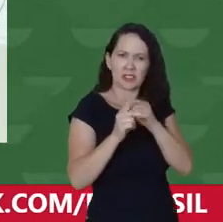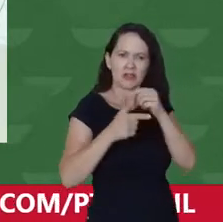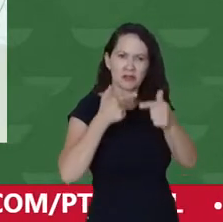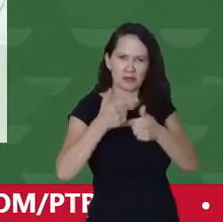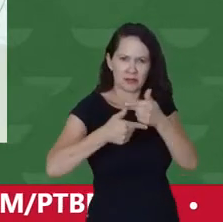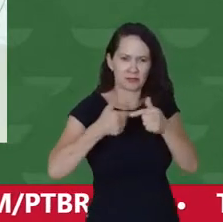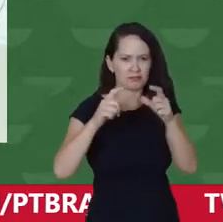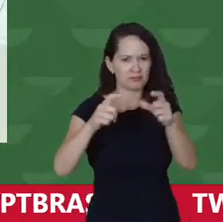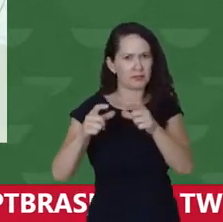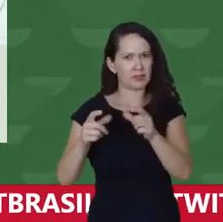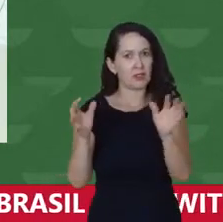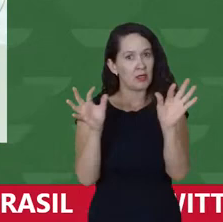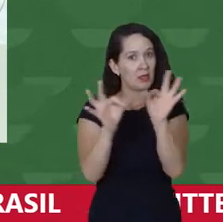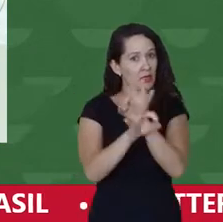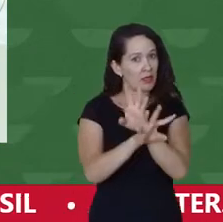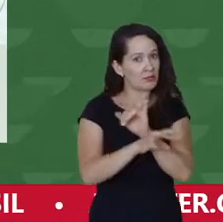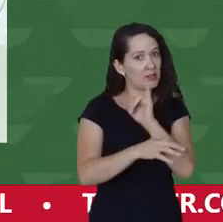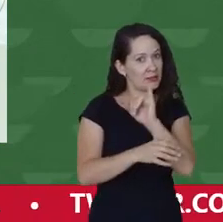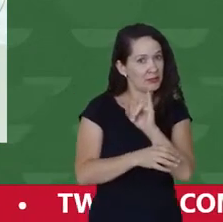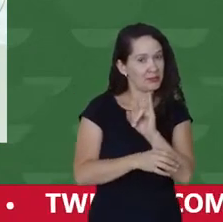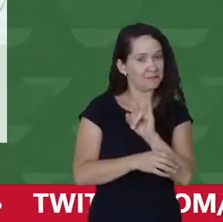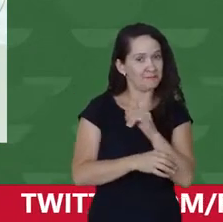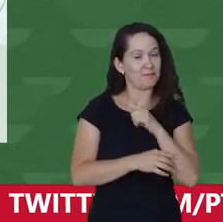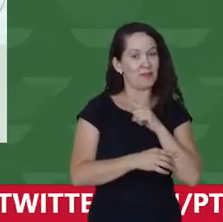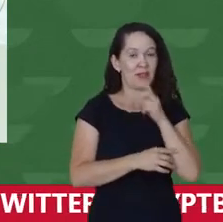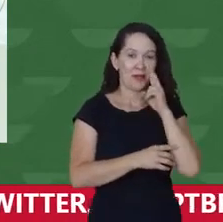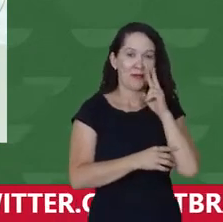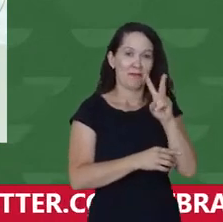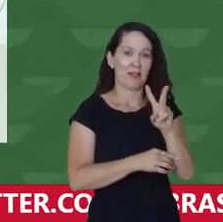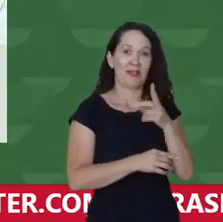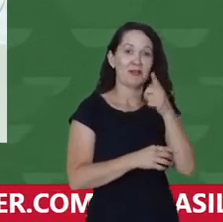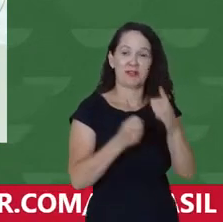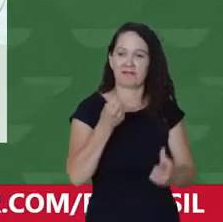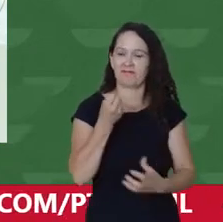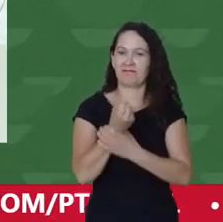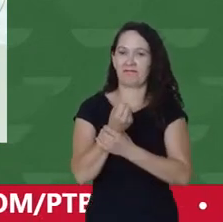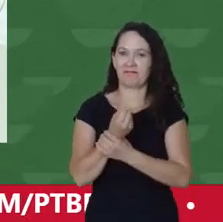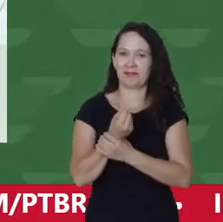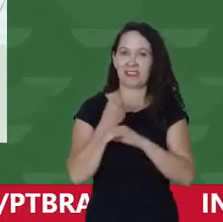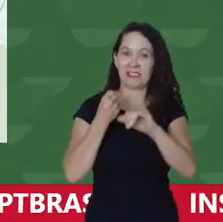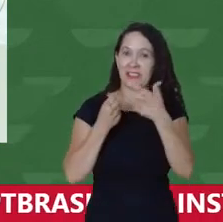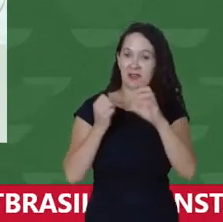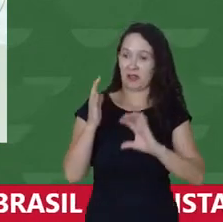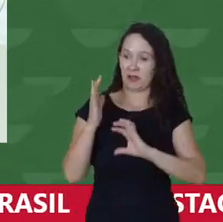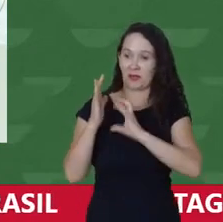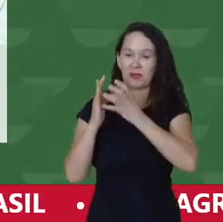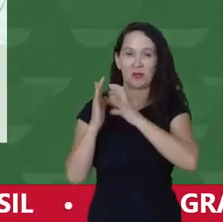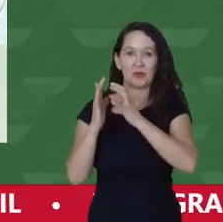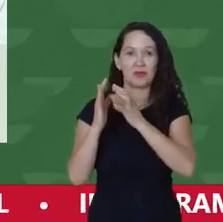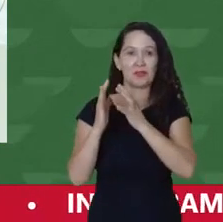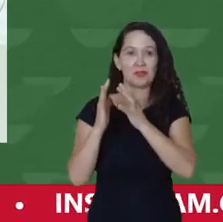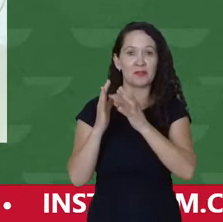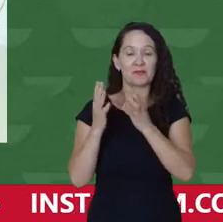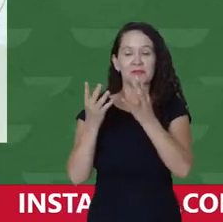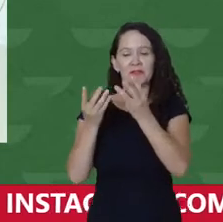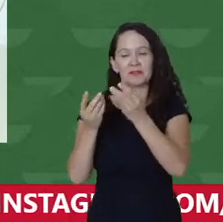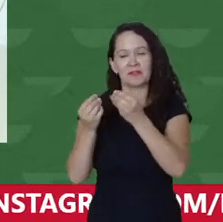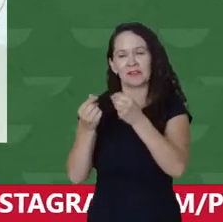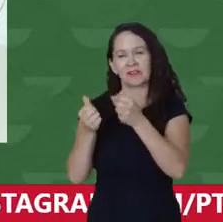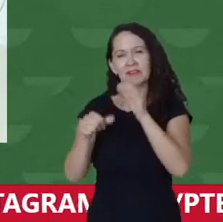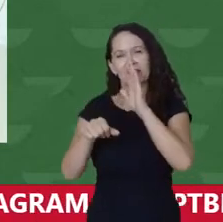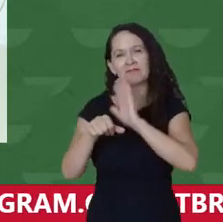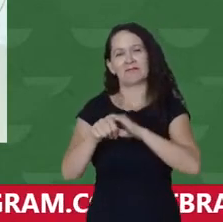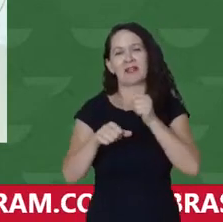trabalho. Acabando-se com isso, eu vindo numa condição de não ter estabilidade, de não ser concursada, isso vai fragilizar e muito